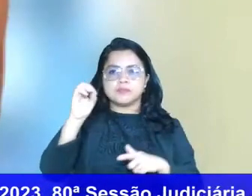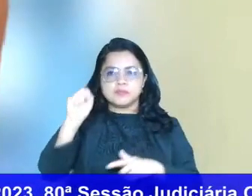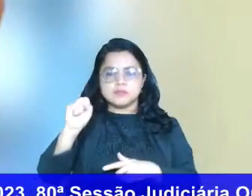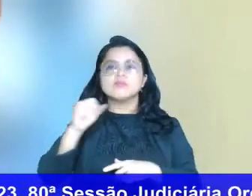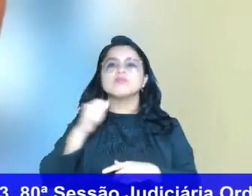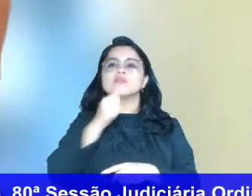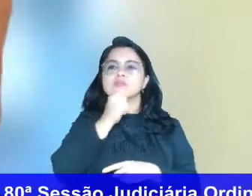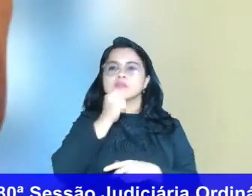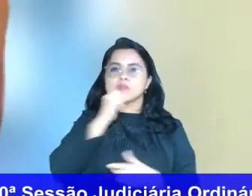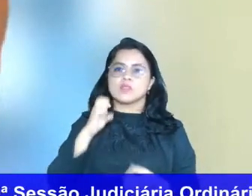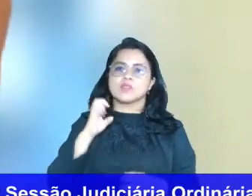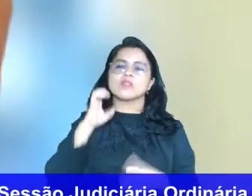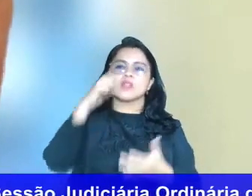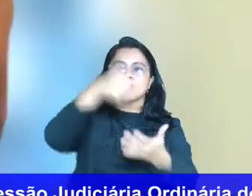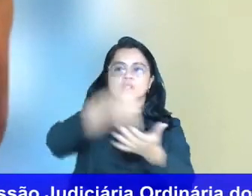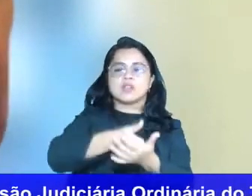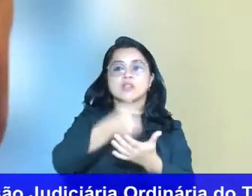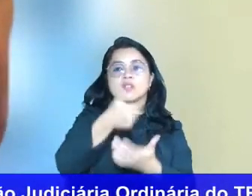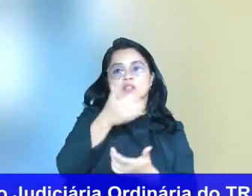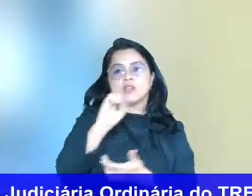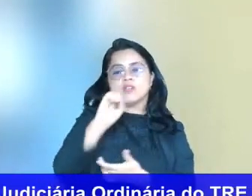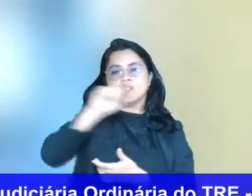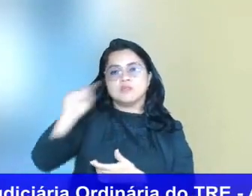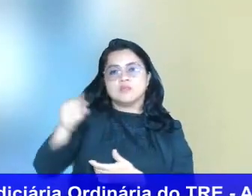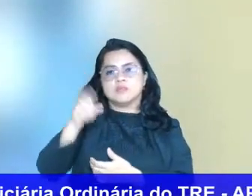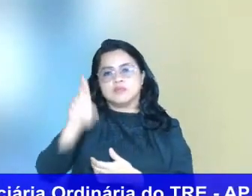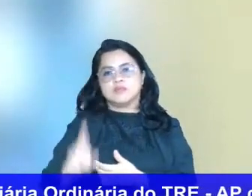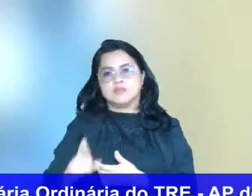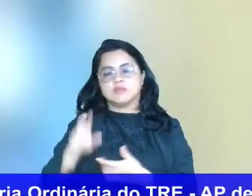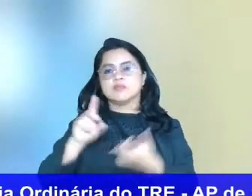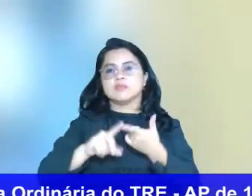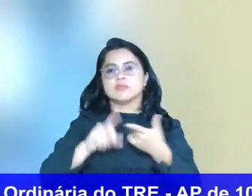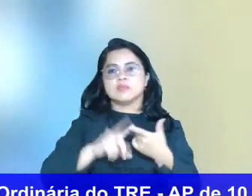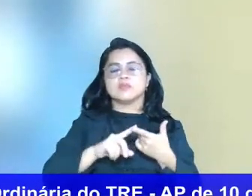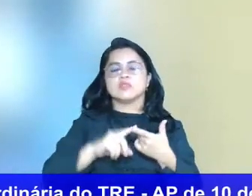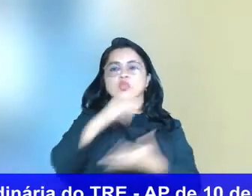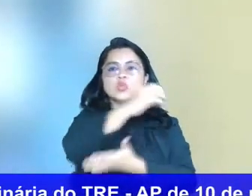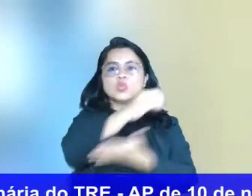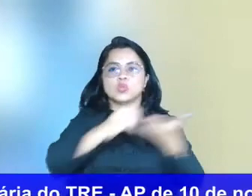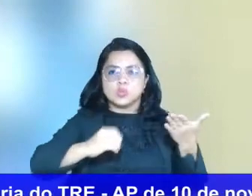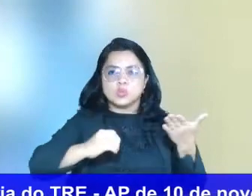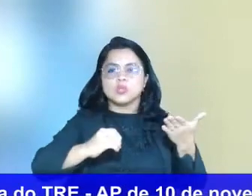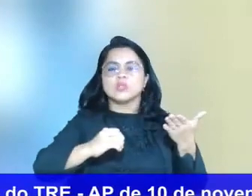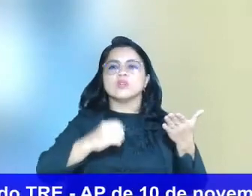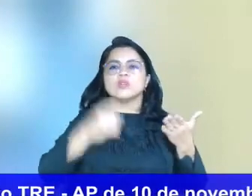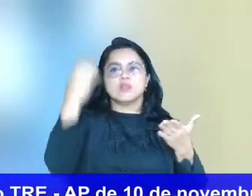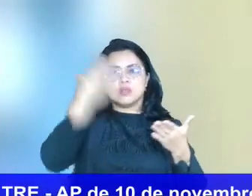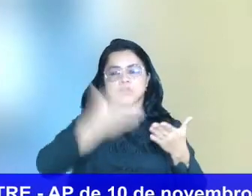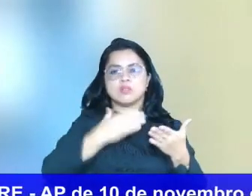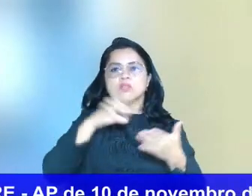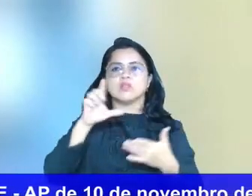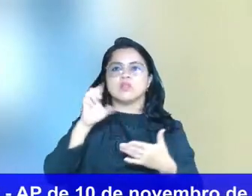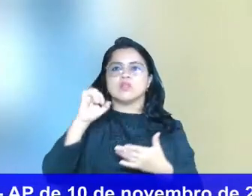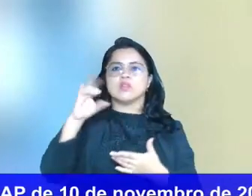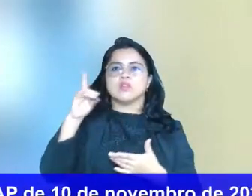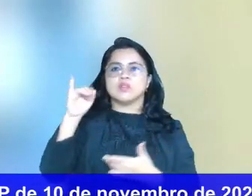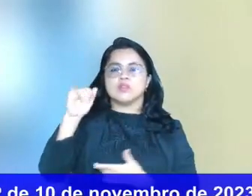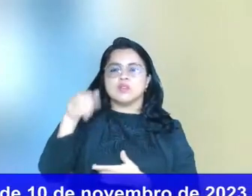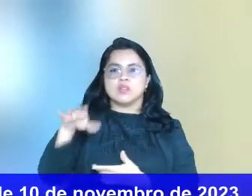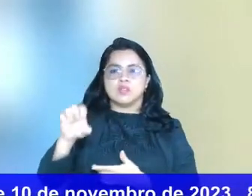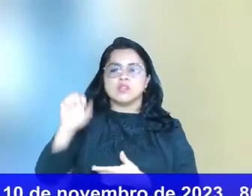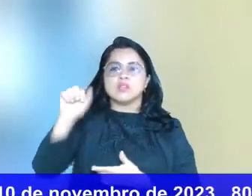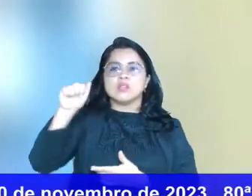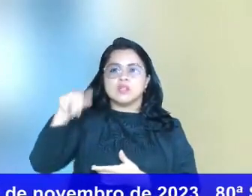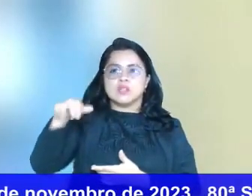ainda aplicar a multa no valor de R$10.000 e de ofício reconhecer legitimidade passiva de Leidiane Barroso Moreira e